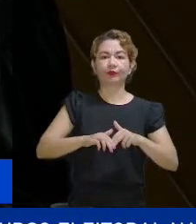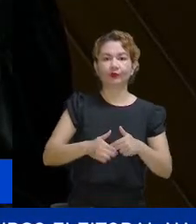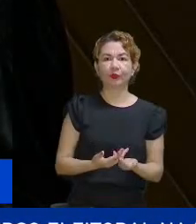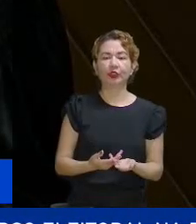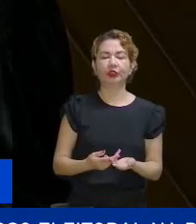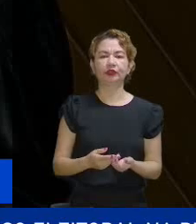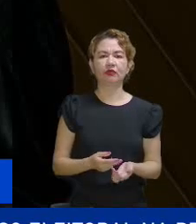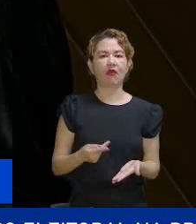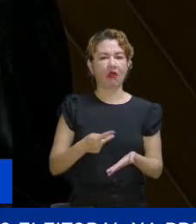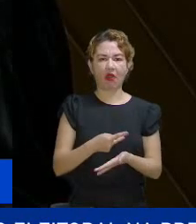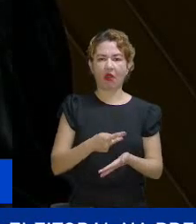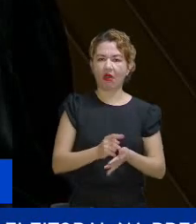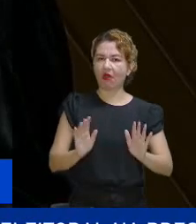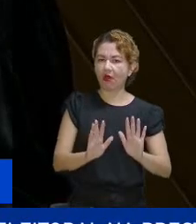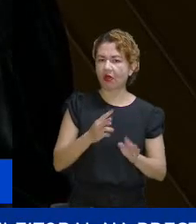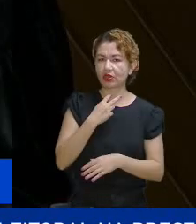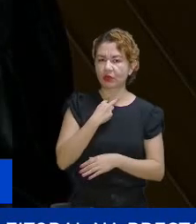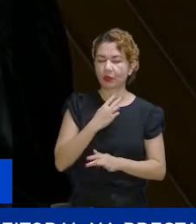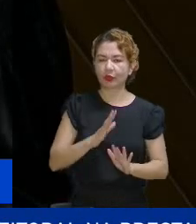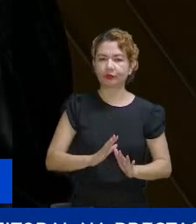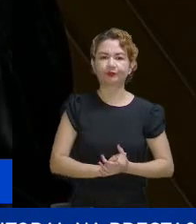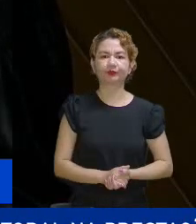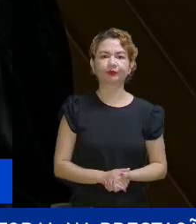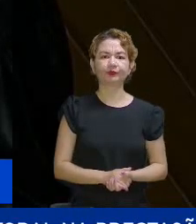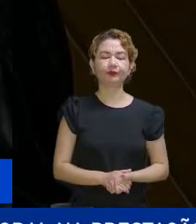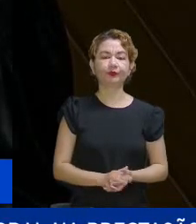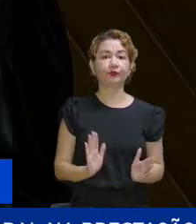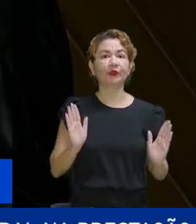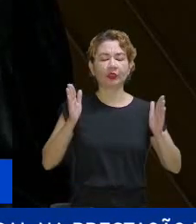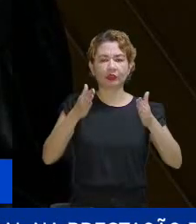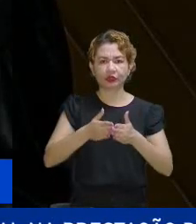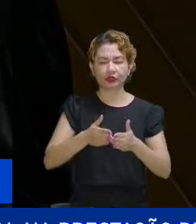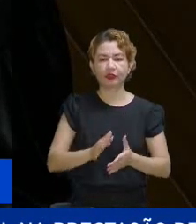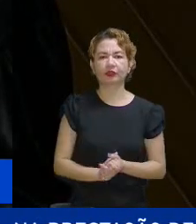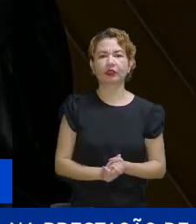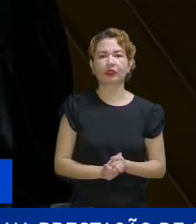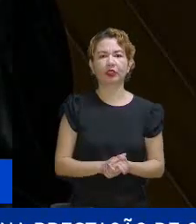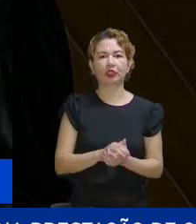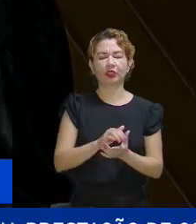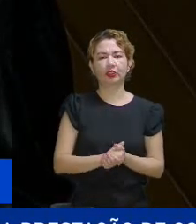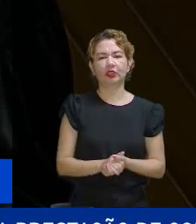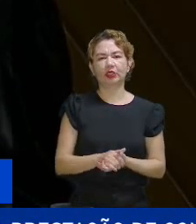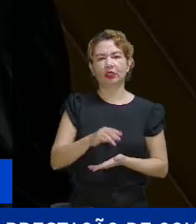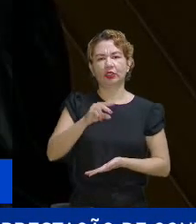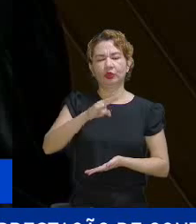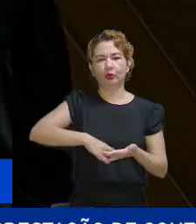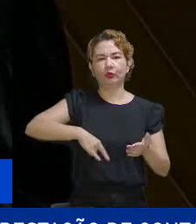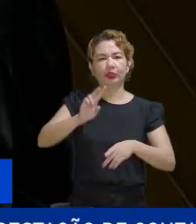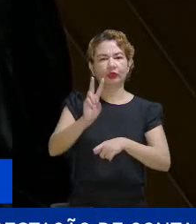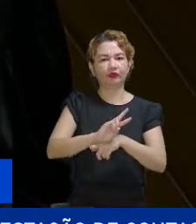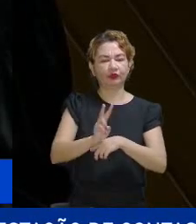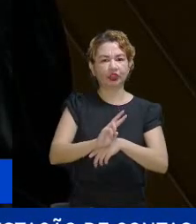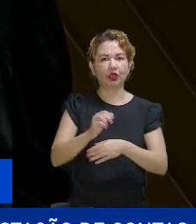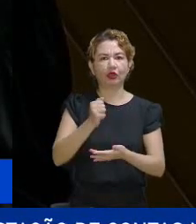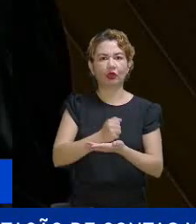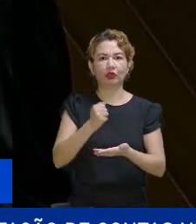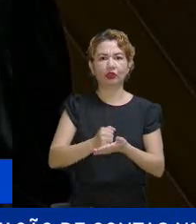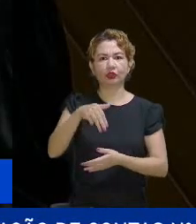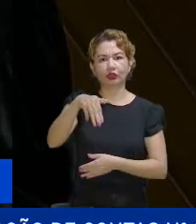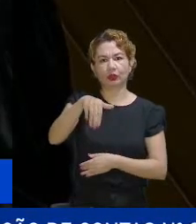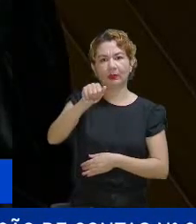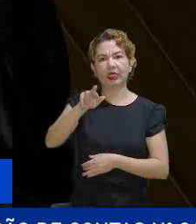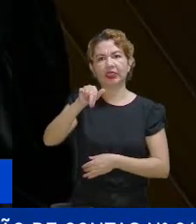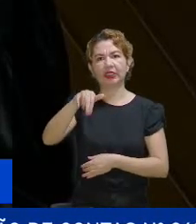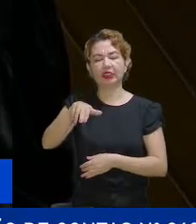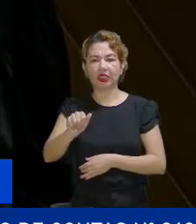de irregularidade. Especificamente quanto à alegação de que a nota fiscal referente à contratação de Marina